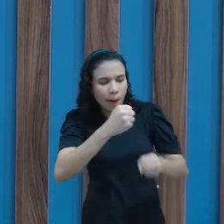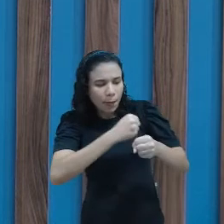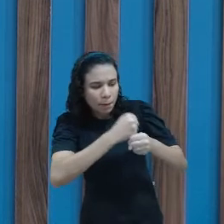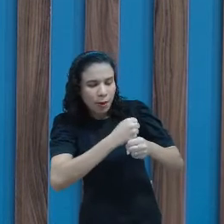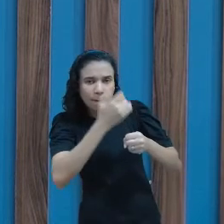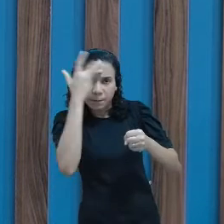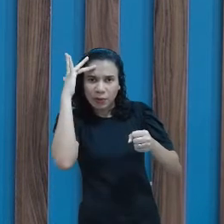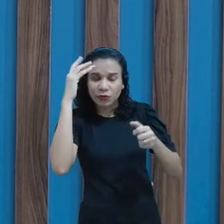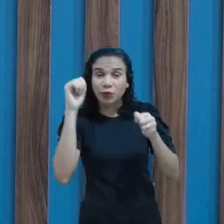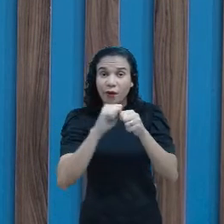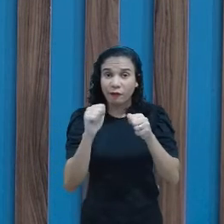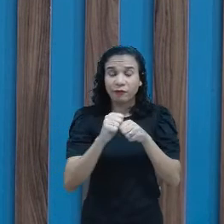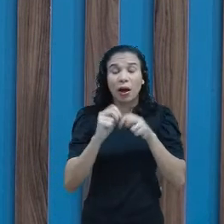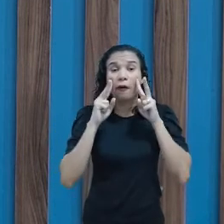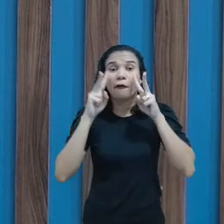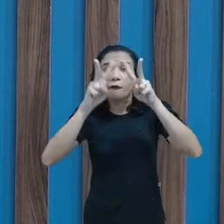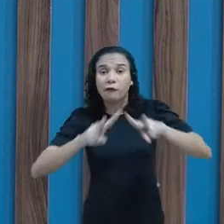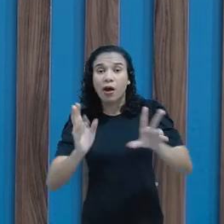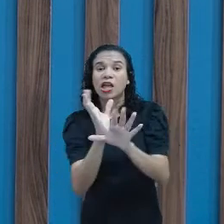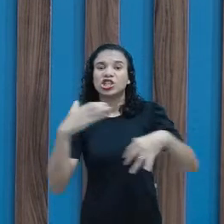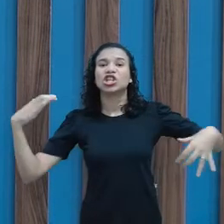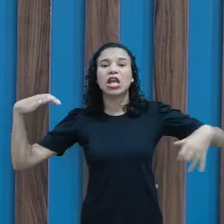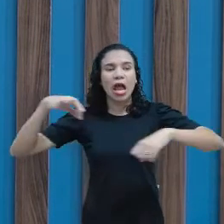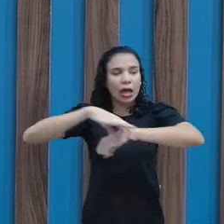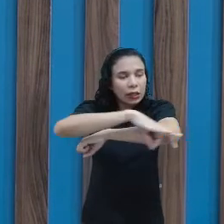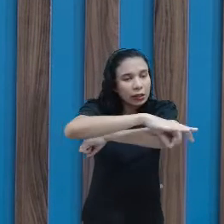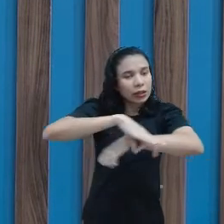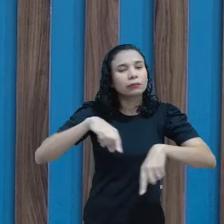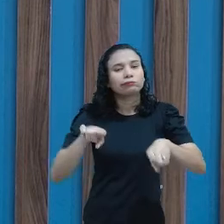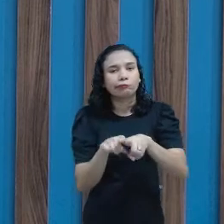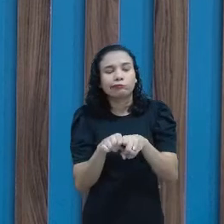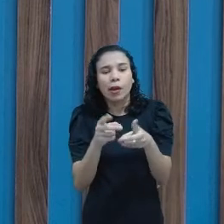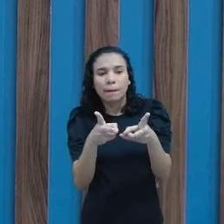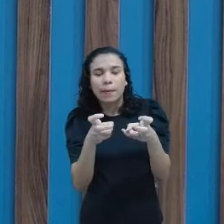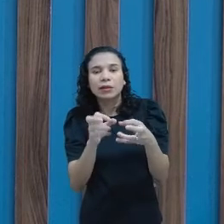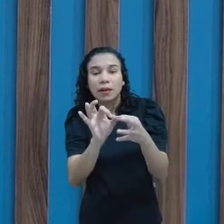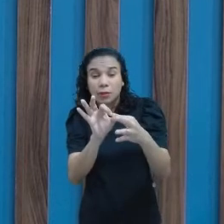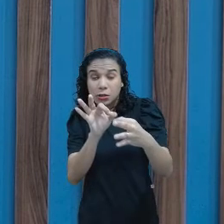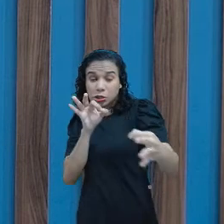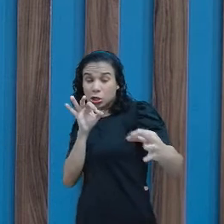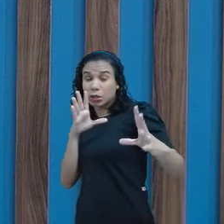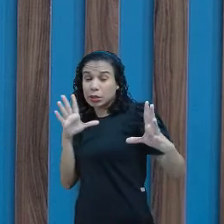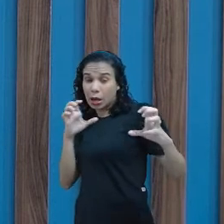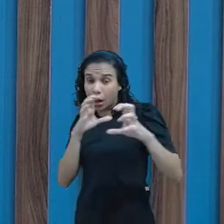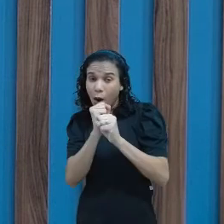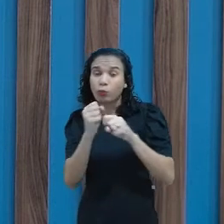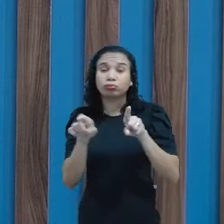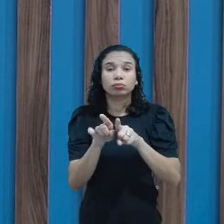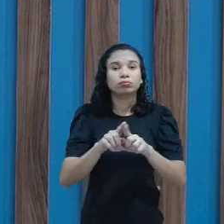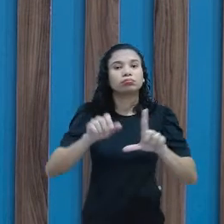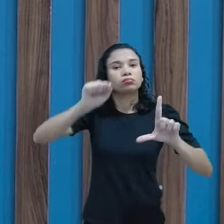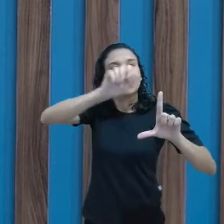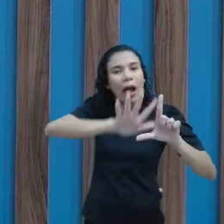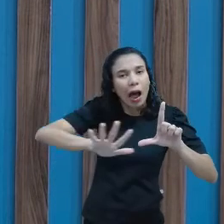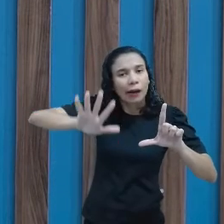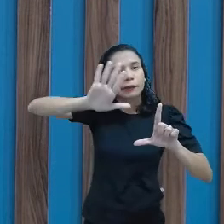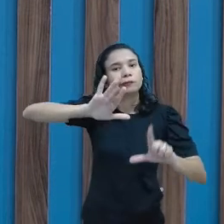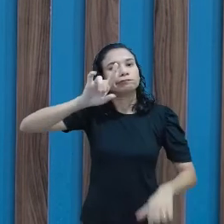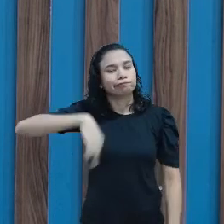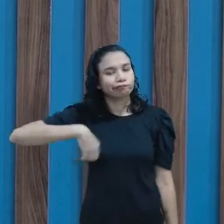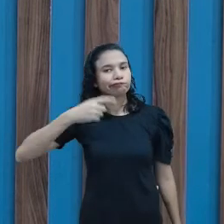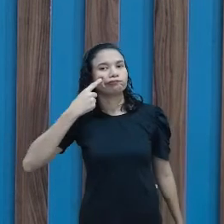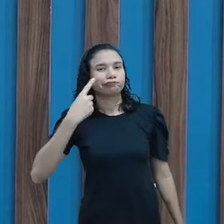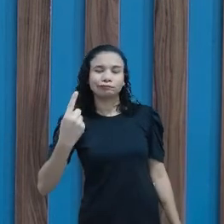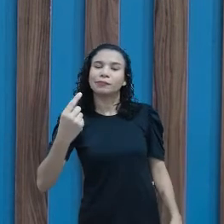também quem trabalha com topografia e engenharia, para cálculo de distância e de área. É bastante interessante esse assunto.